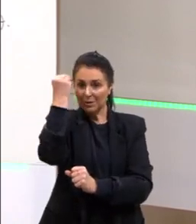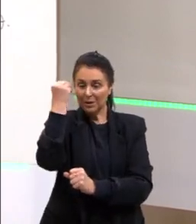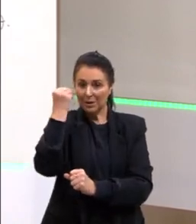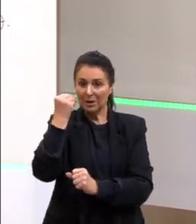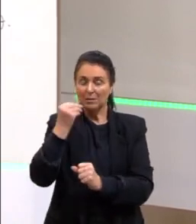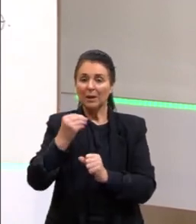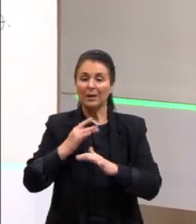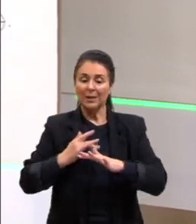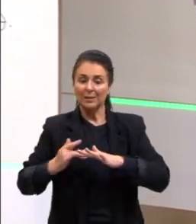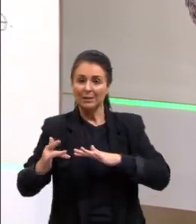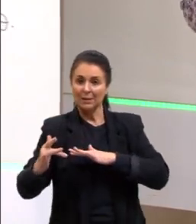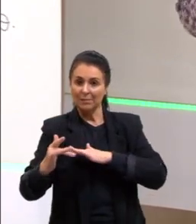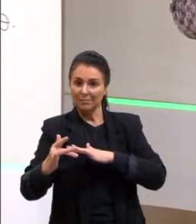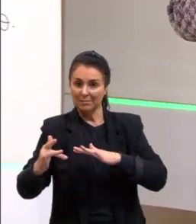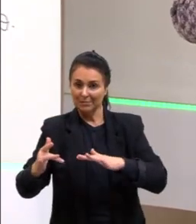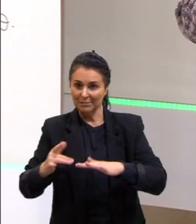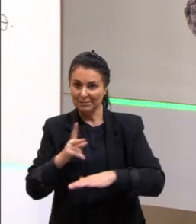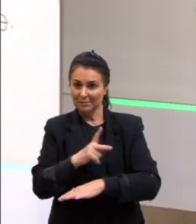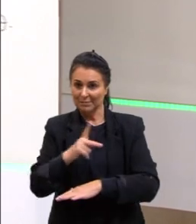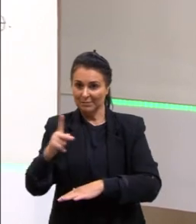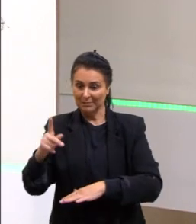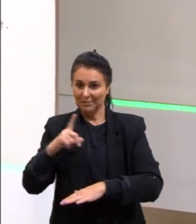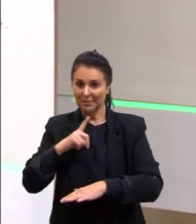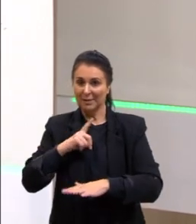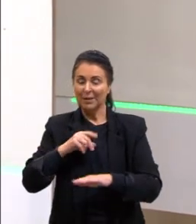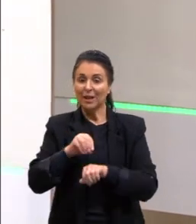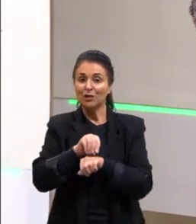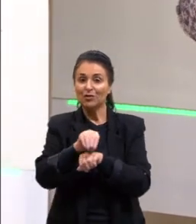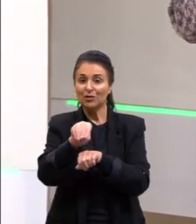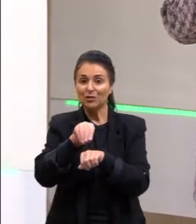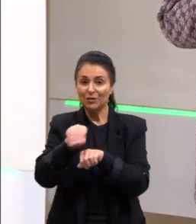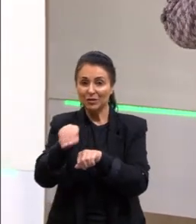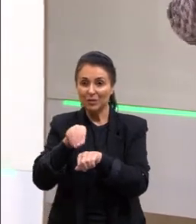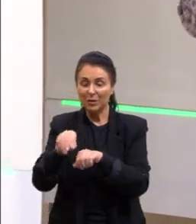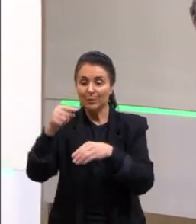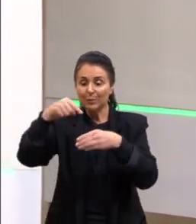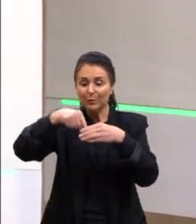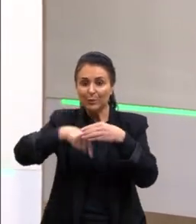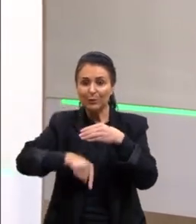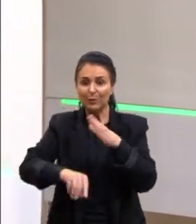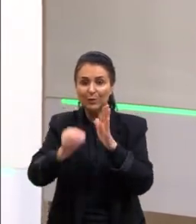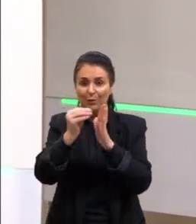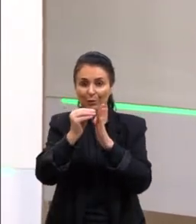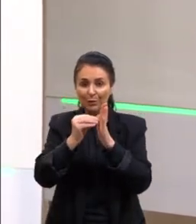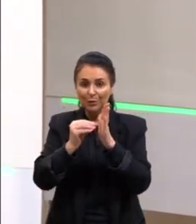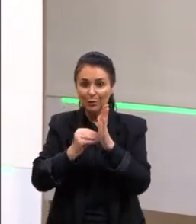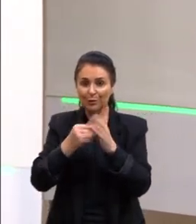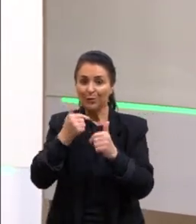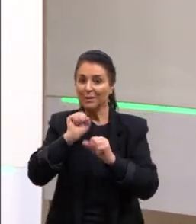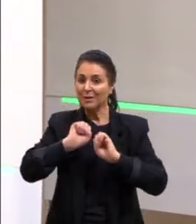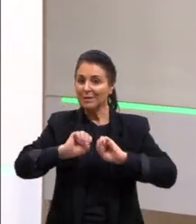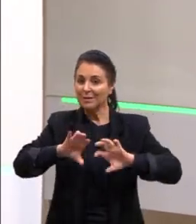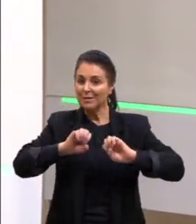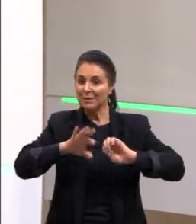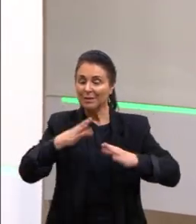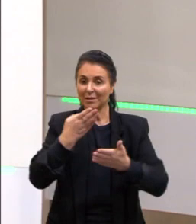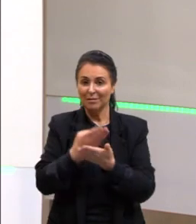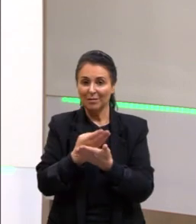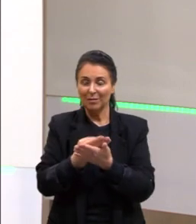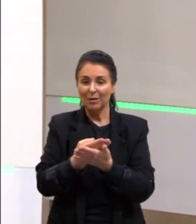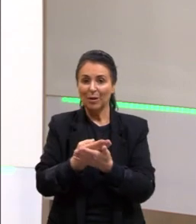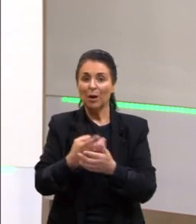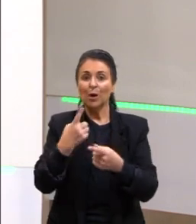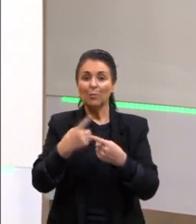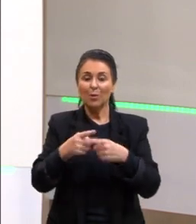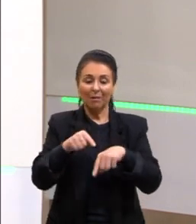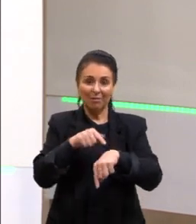nas nossas redes sociais nós estaremos aí colocando o e aprofundando os conteúdos que estamos trabalhando aqui porque não tem